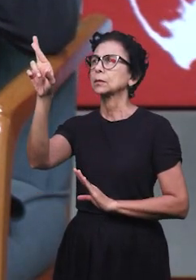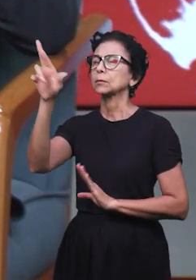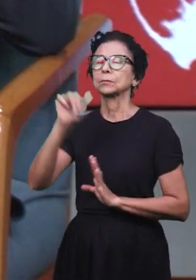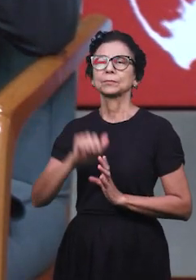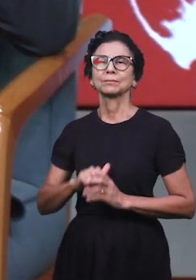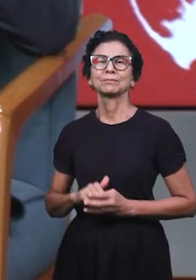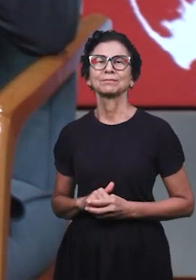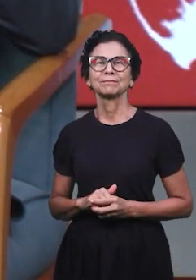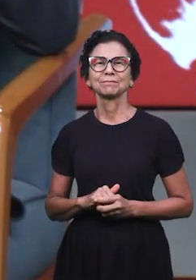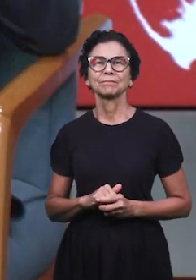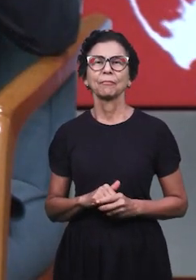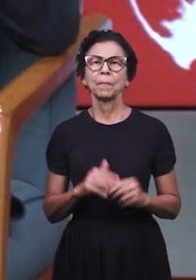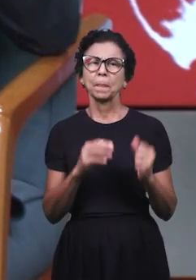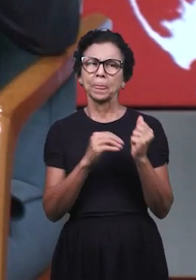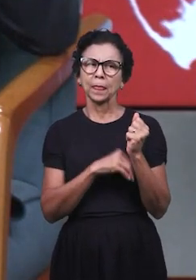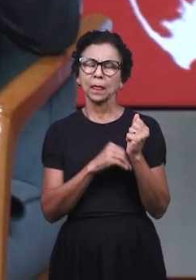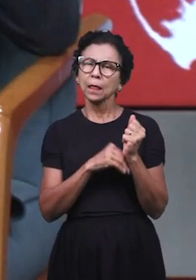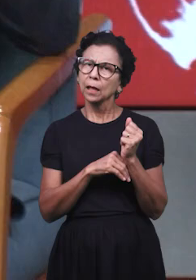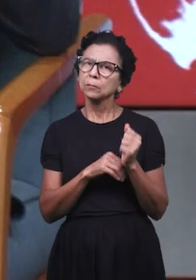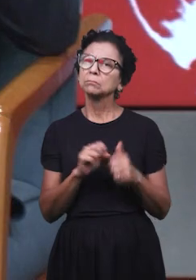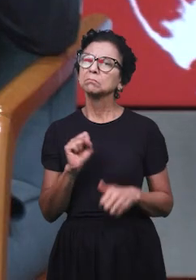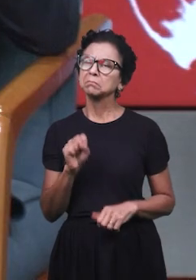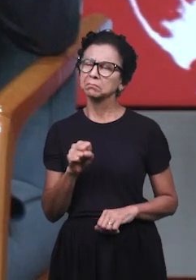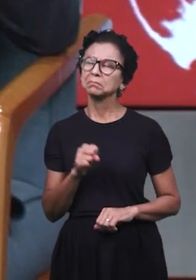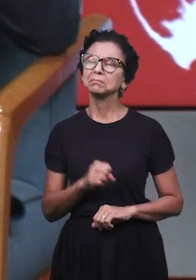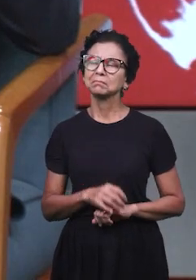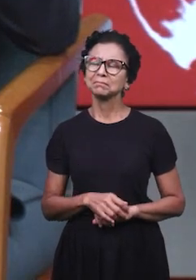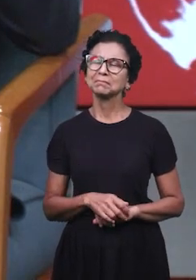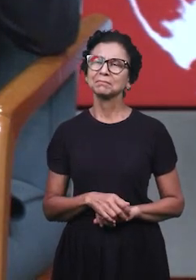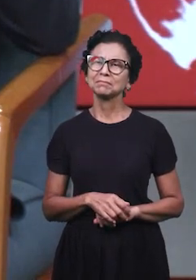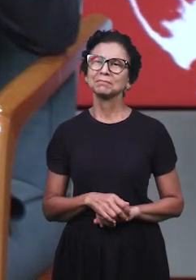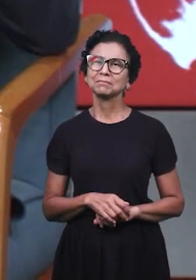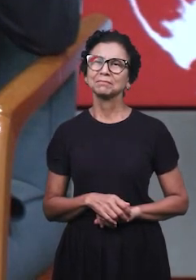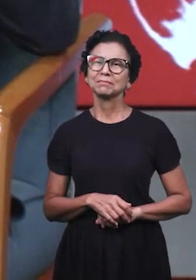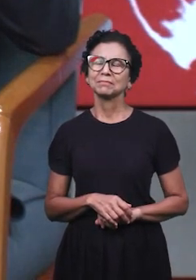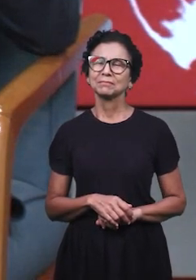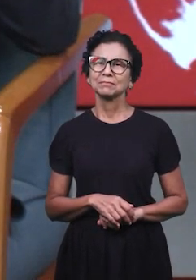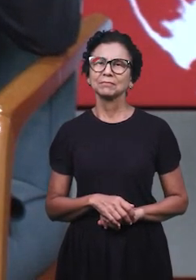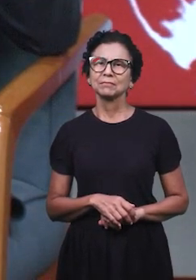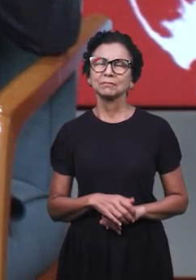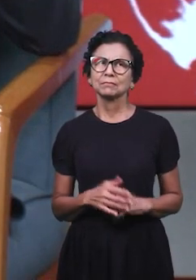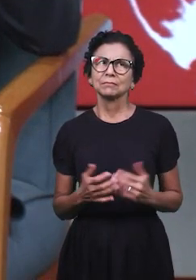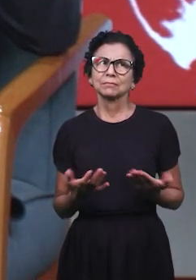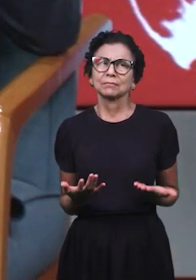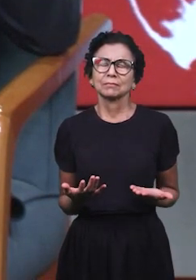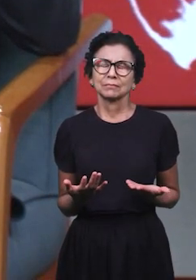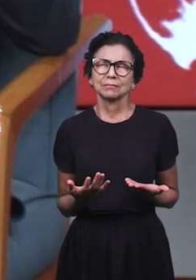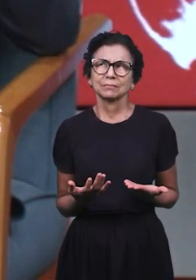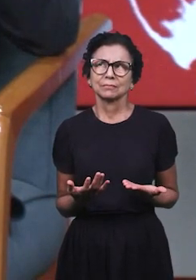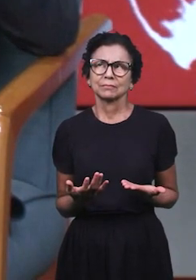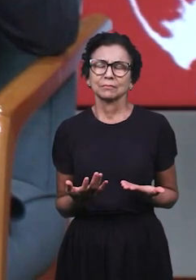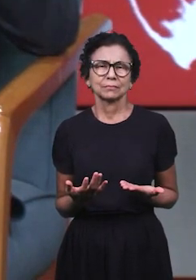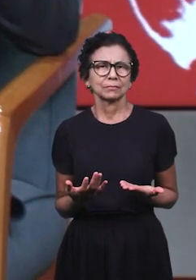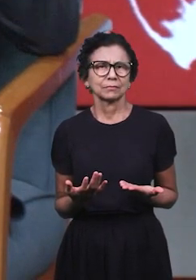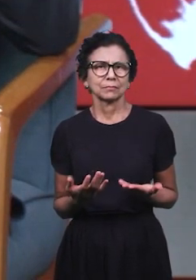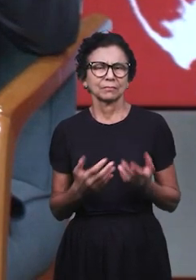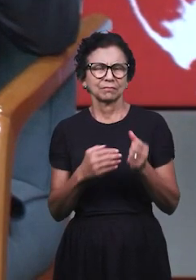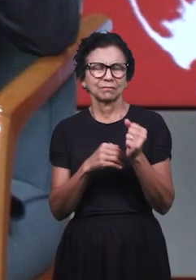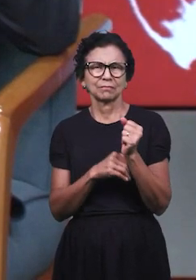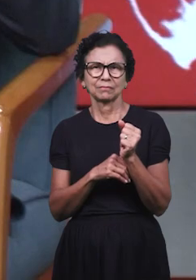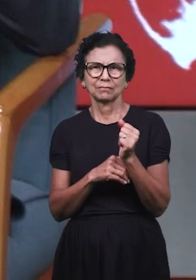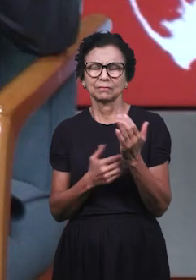Isso é um segredo? É um segredo. Mas como um segredo da igreja? Vejam,